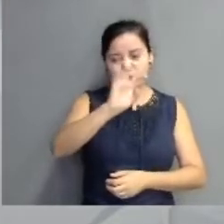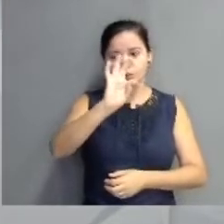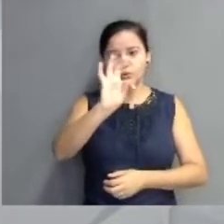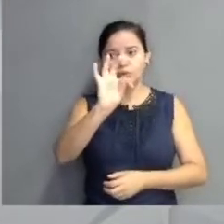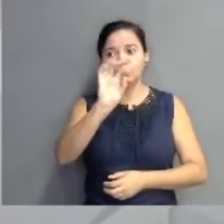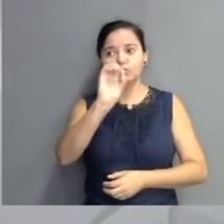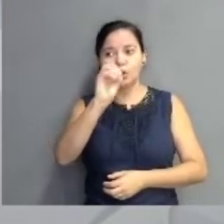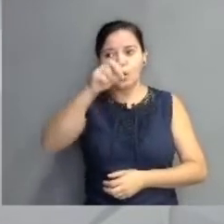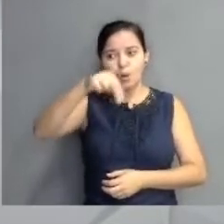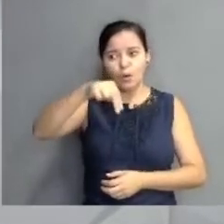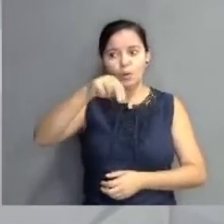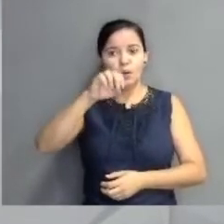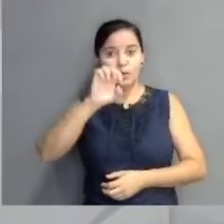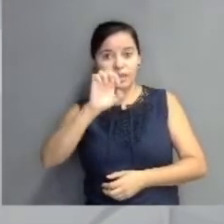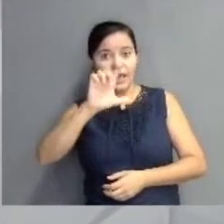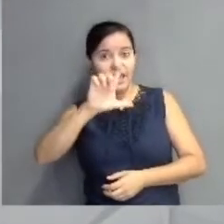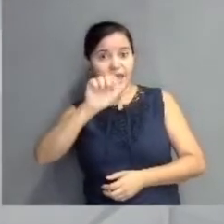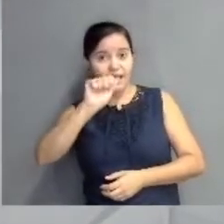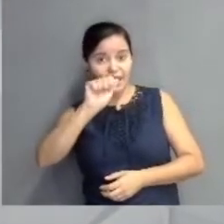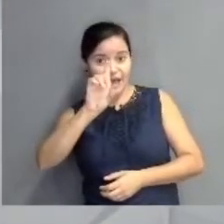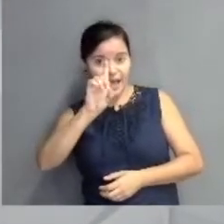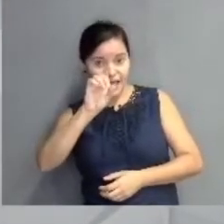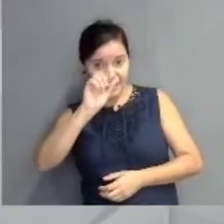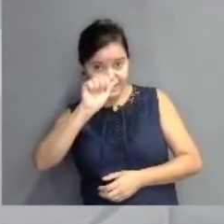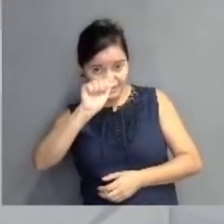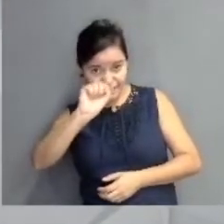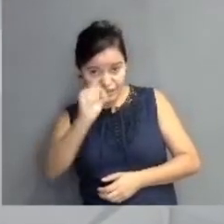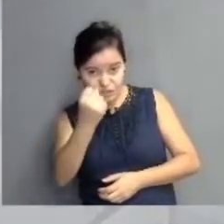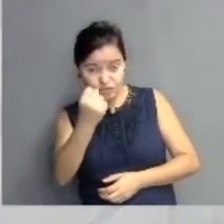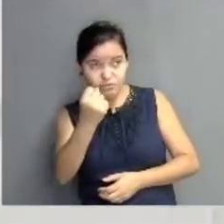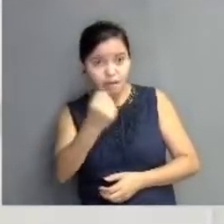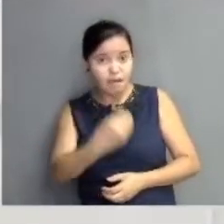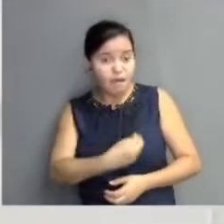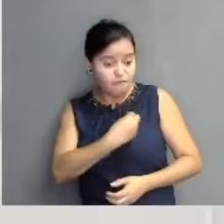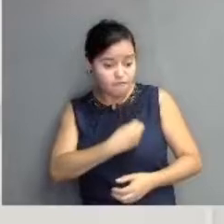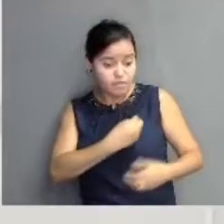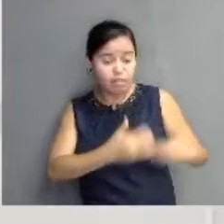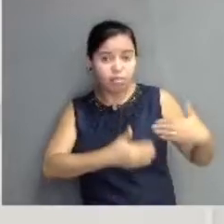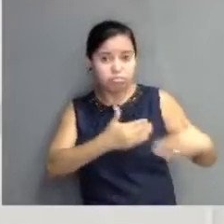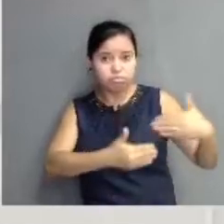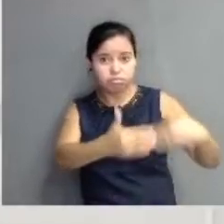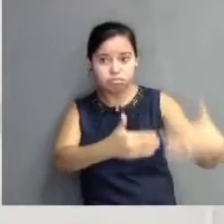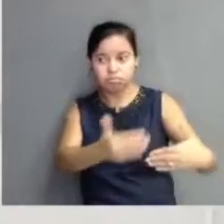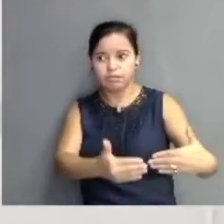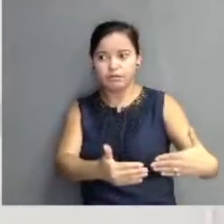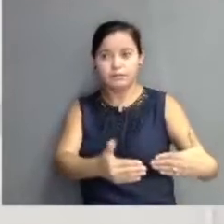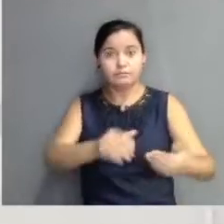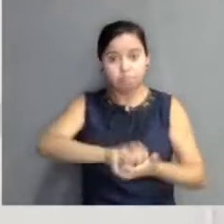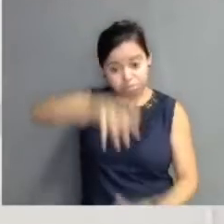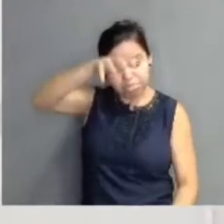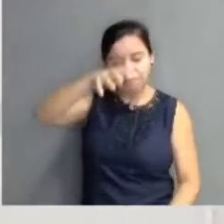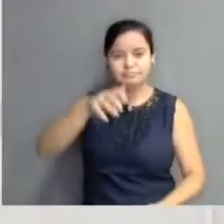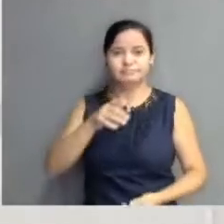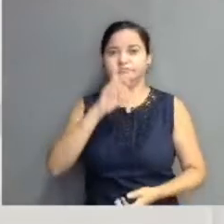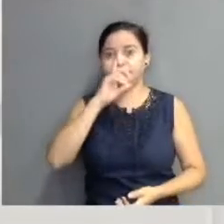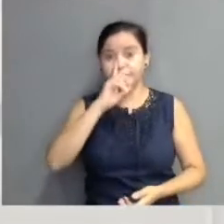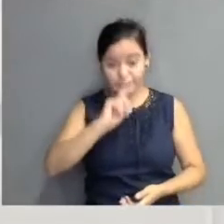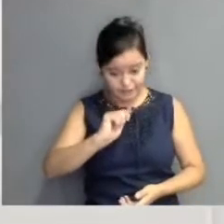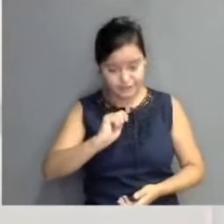durante a vida. Isso em relação a um brasileiro, tá? Imagina quando a gente pega a população mundial